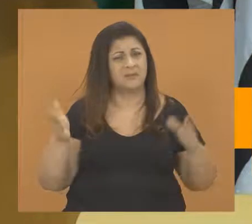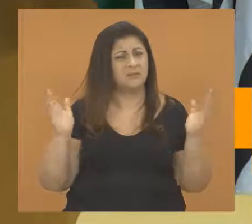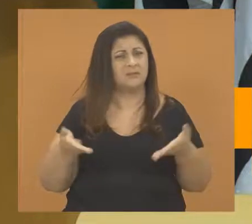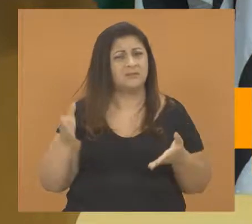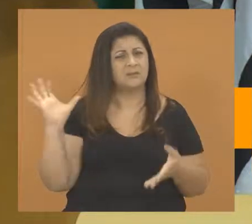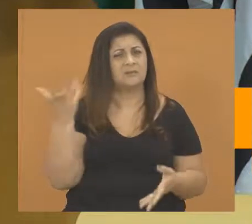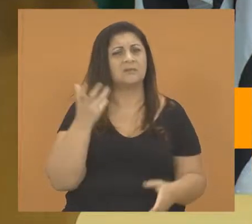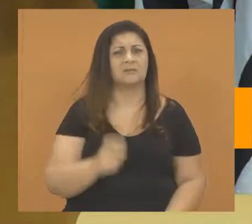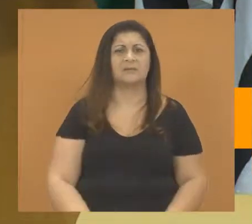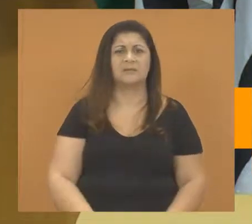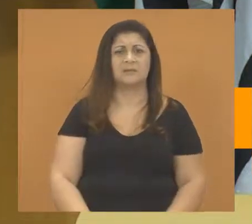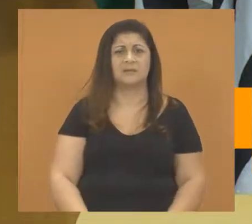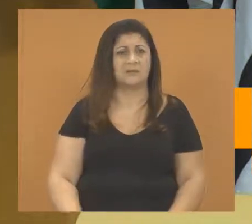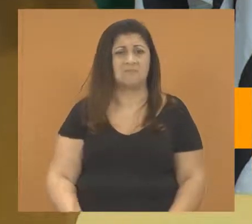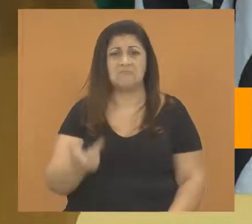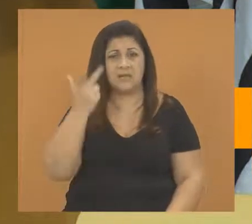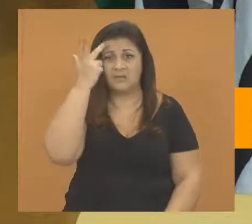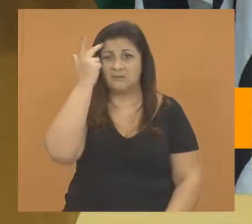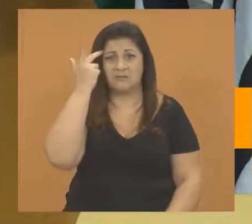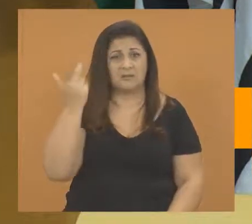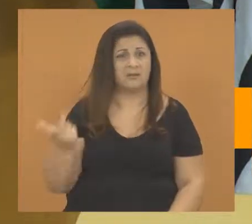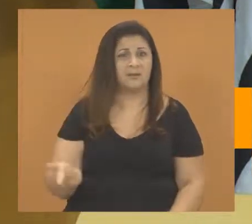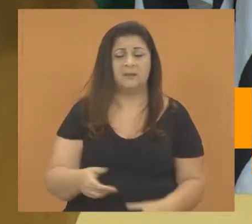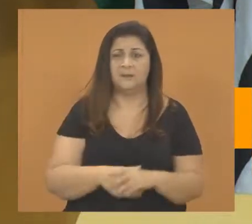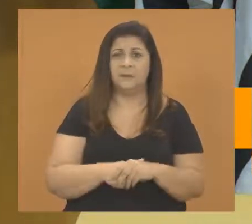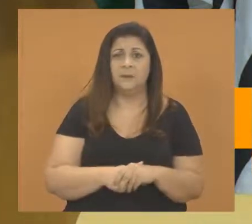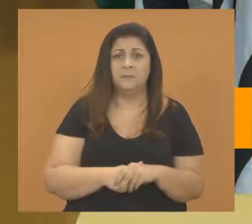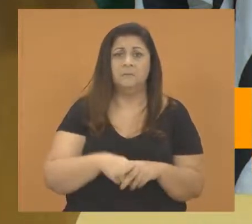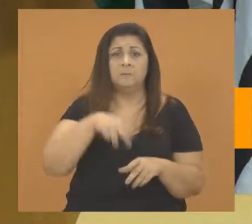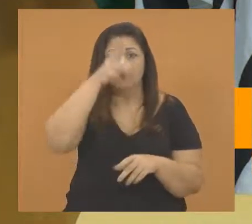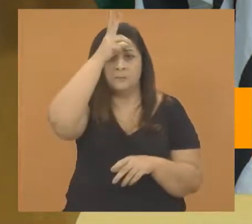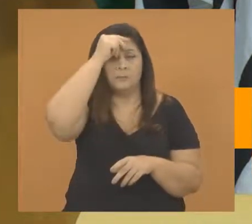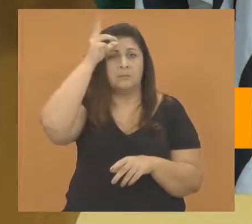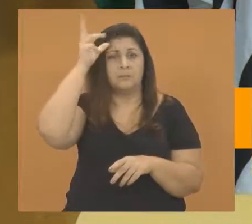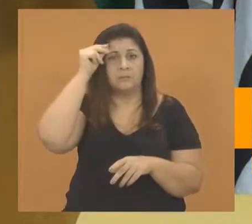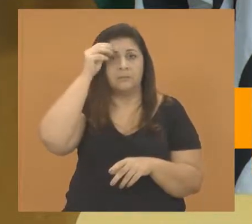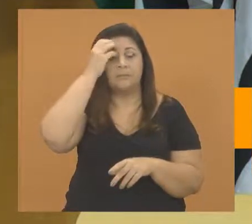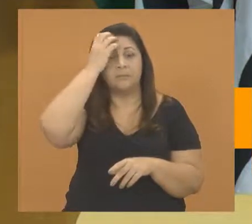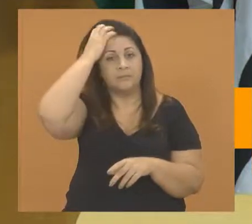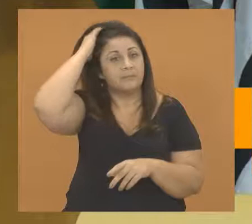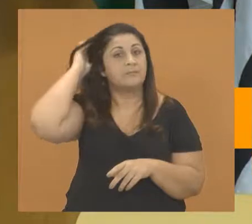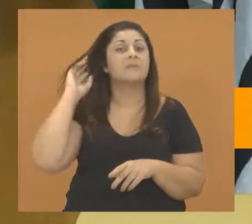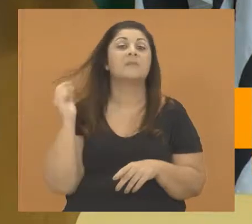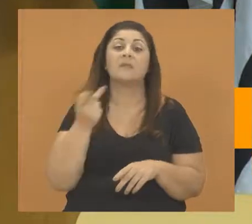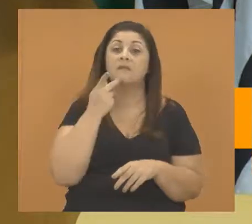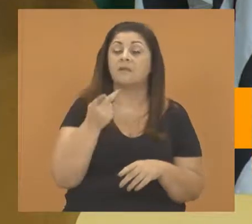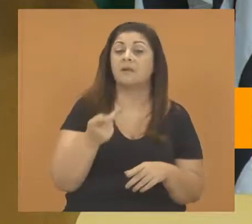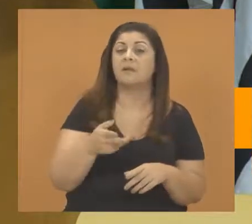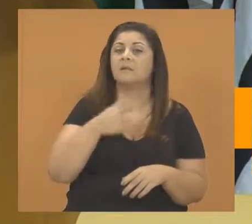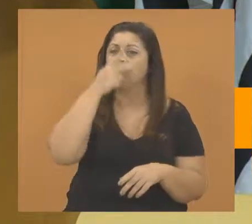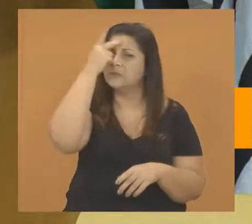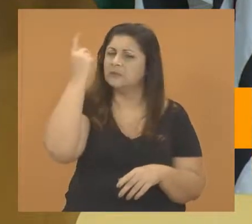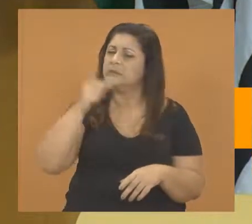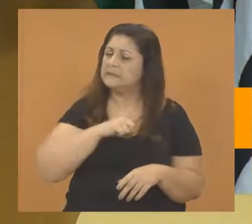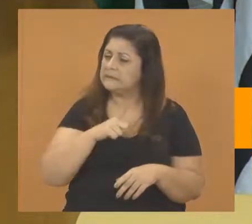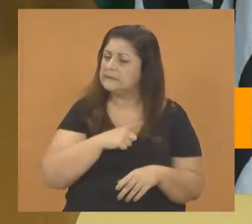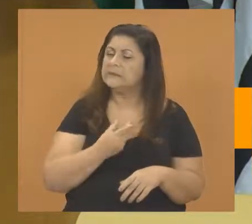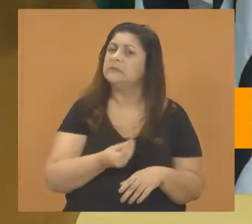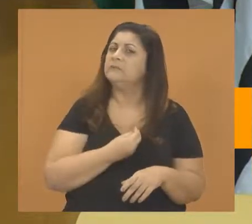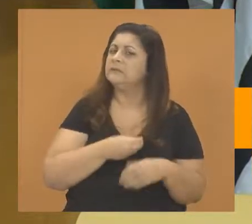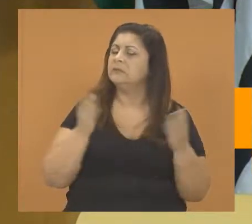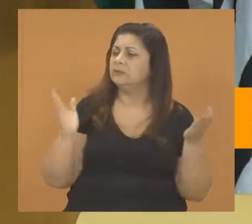isso é muito comum o o prefeito é nomear pessoas que já são de carreiras que tem